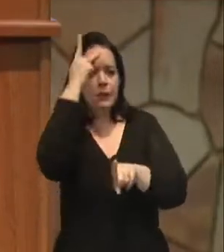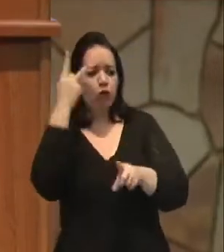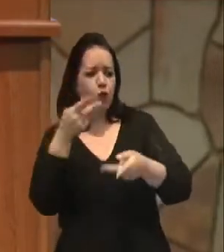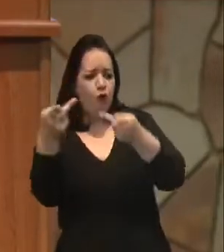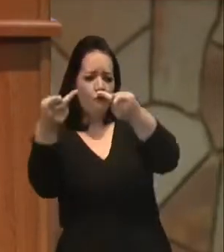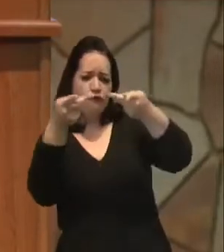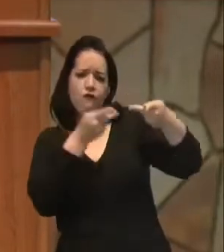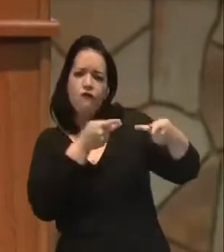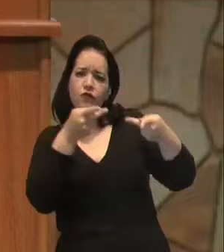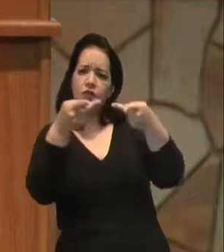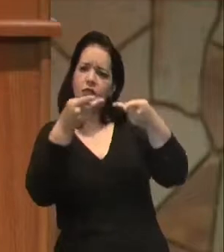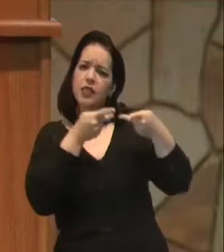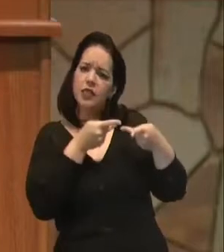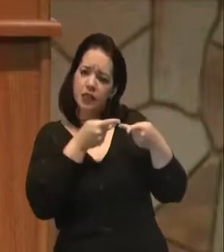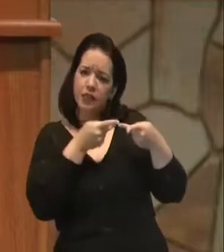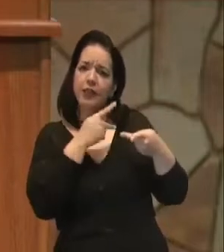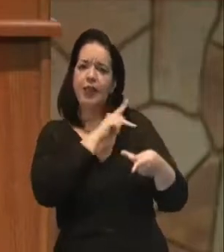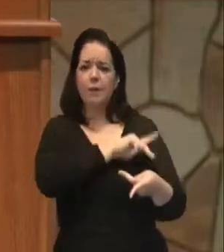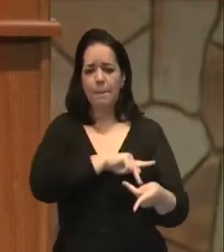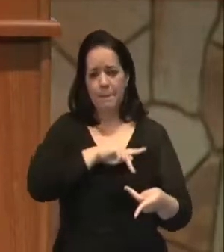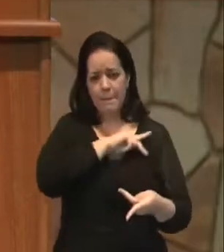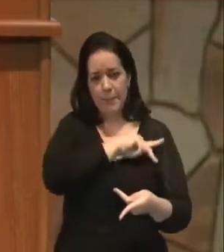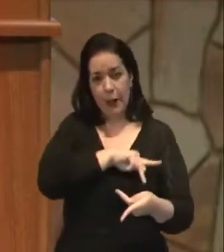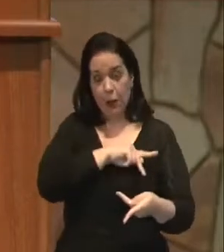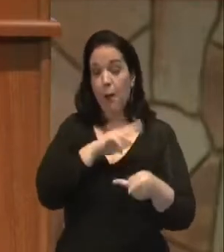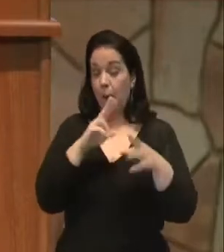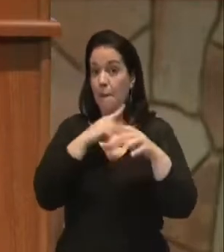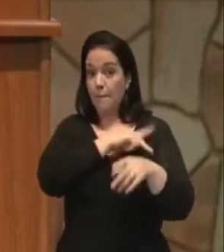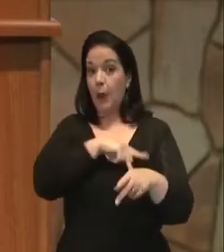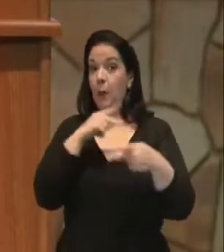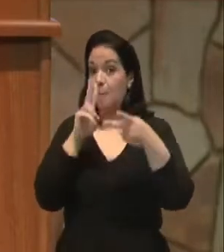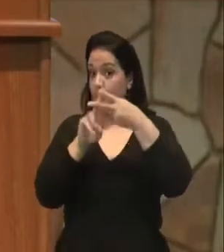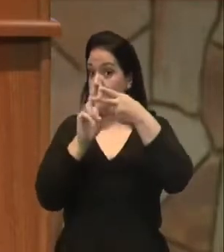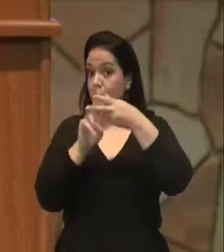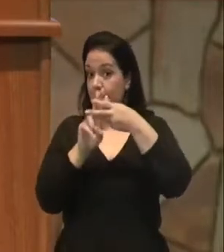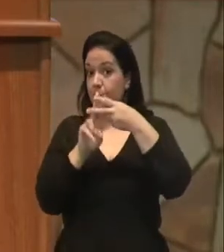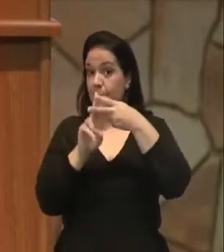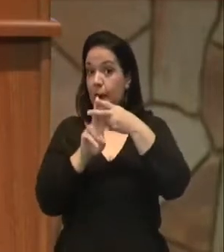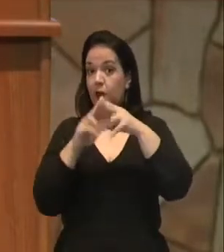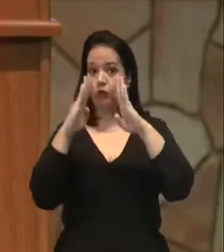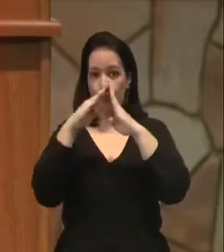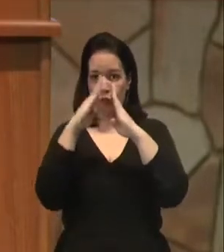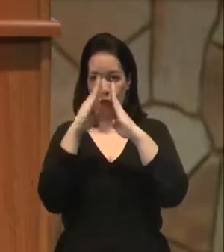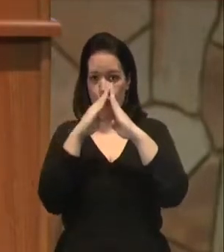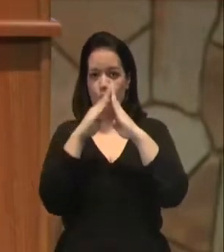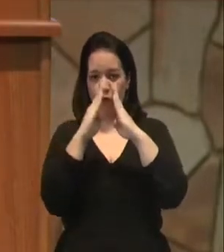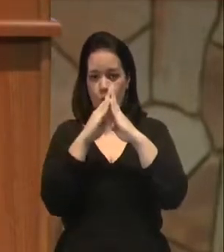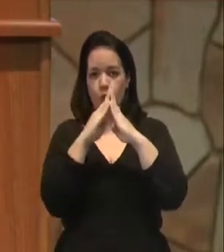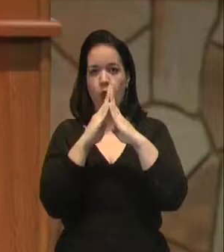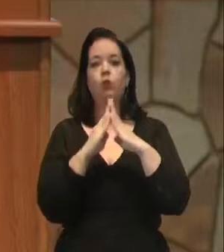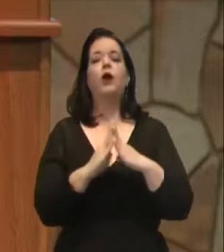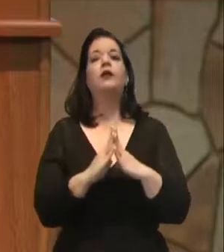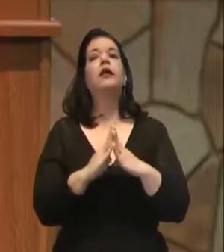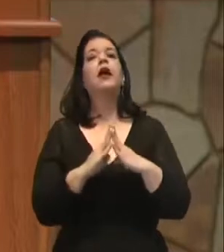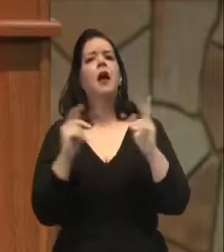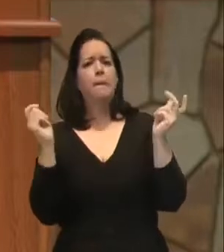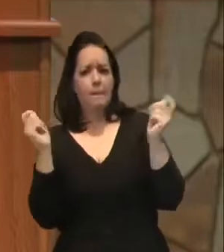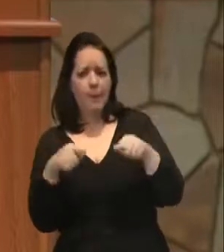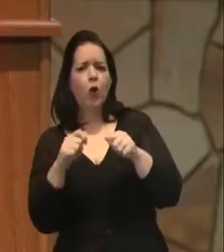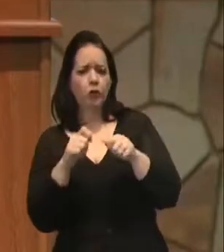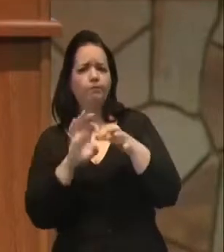uma prisão domiciliar, ele podia receber os seus parceiros na fé, aqueles que vinham